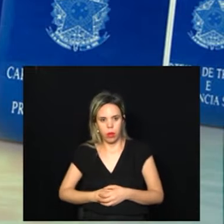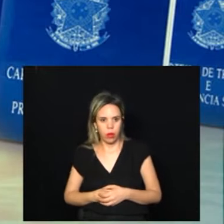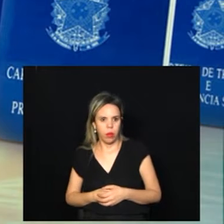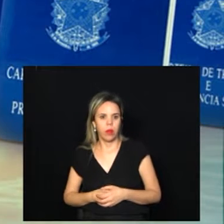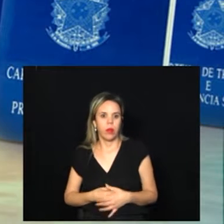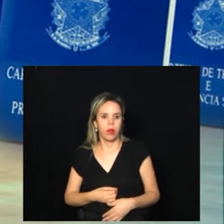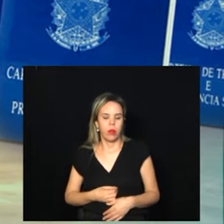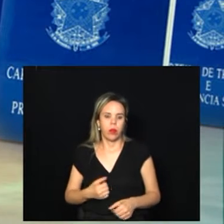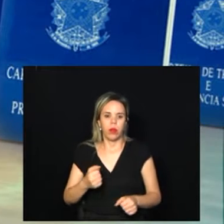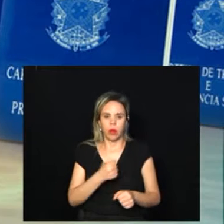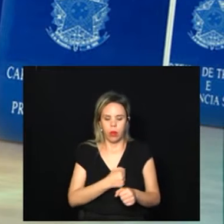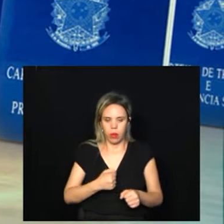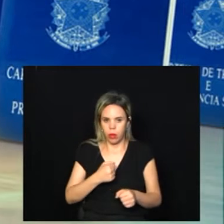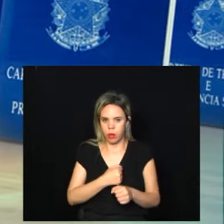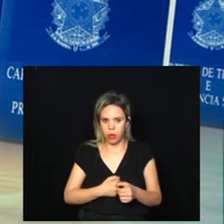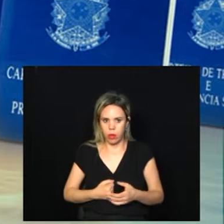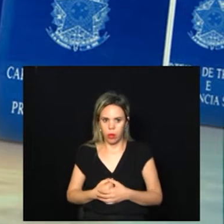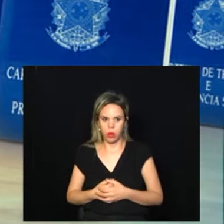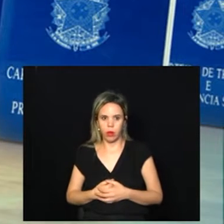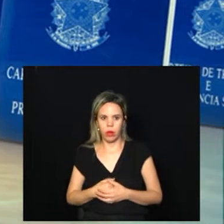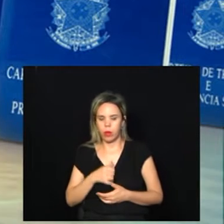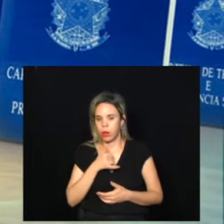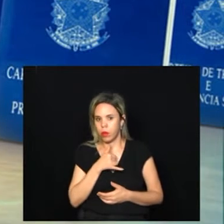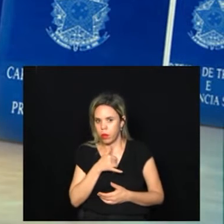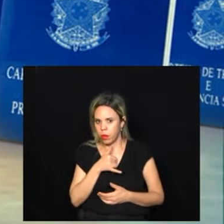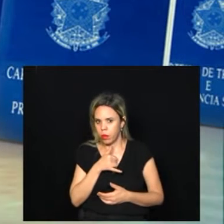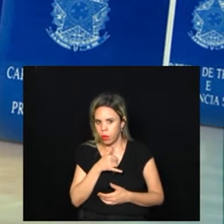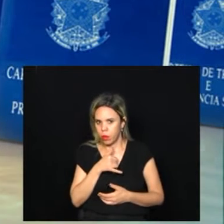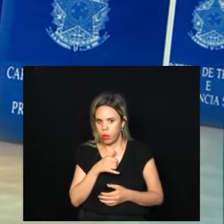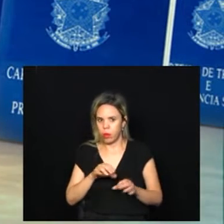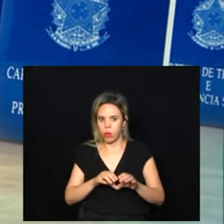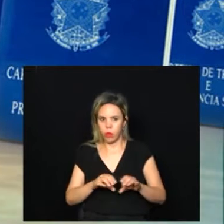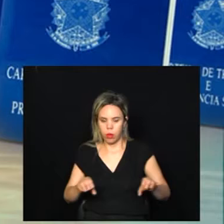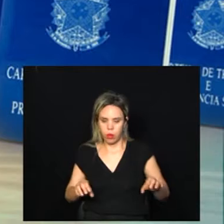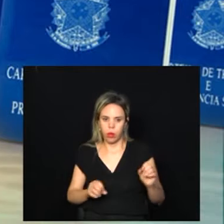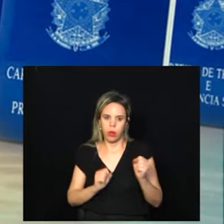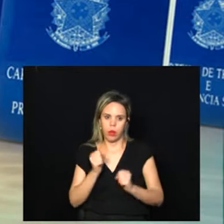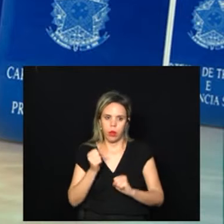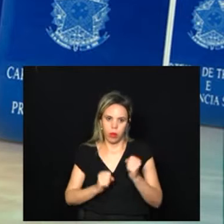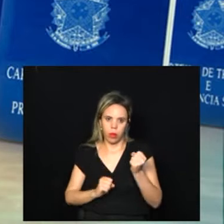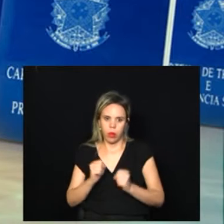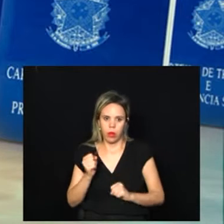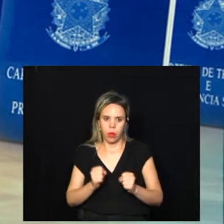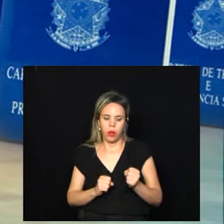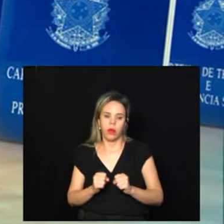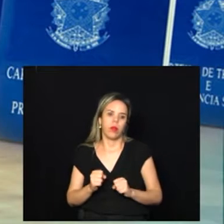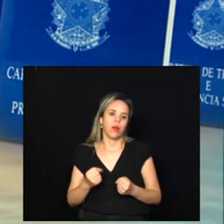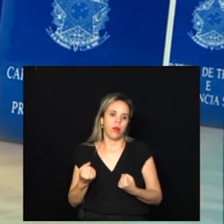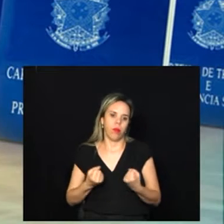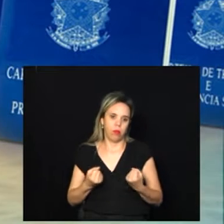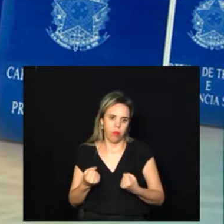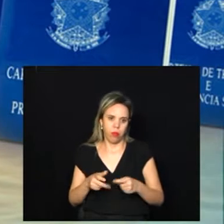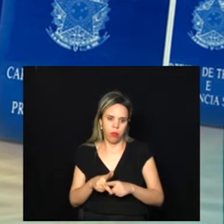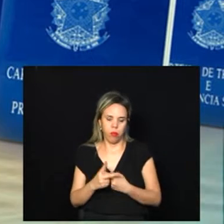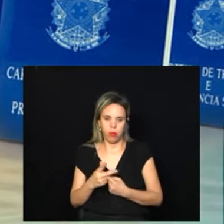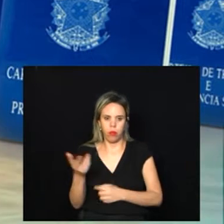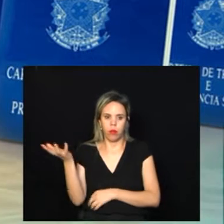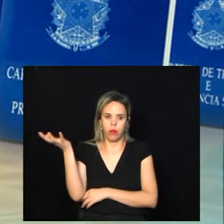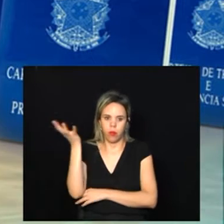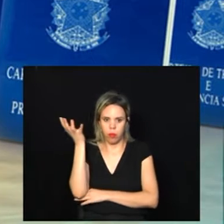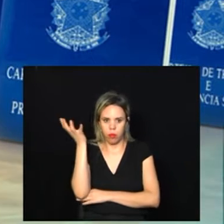galoneira, cozinheiro de restaurante, eletricista, encanador industrial, funileiro de veículos,